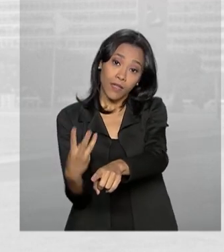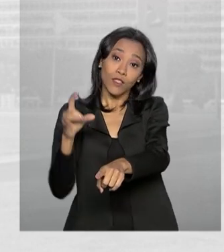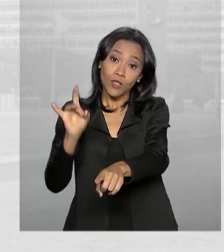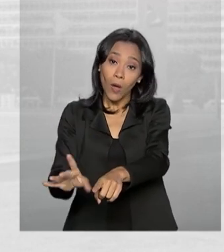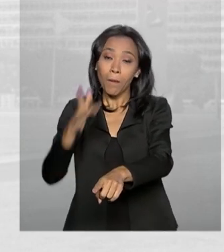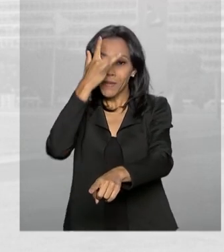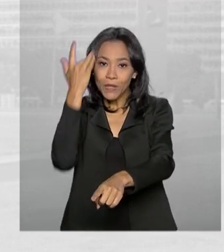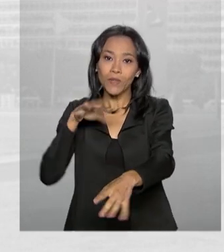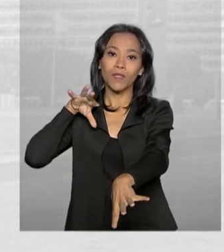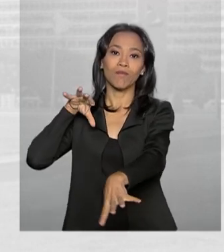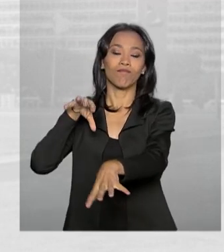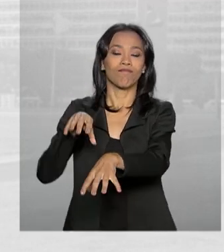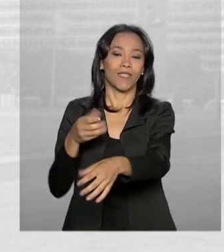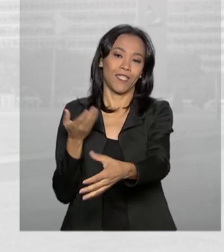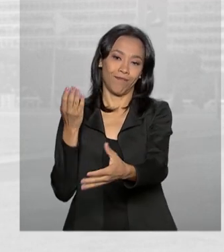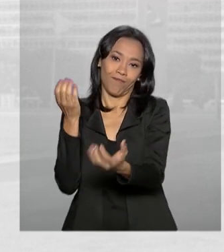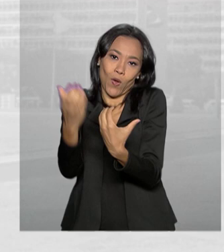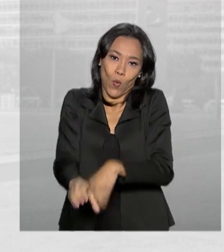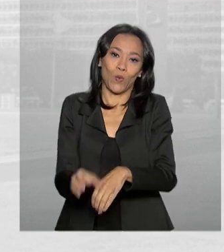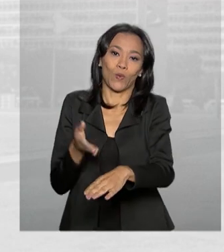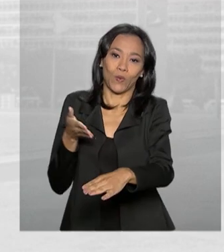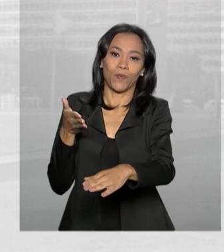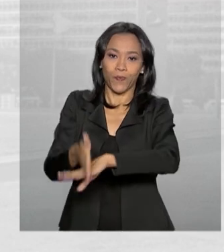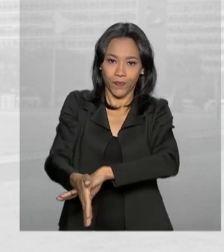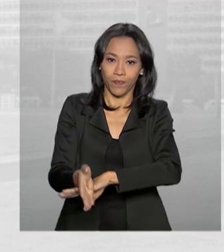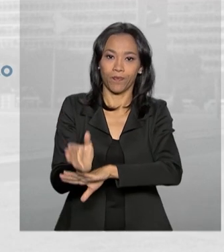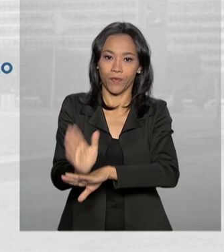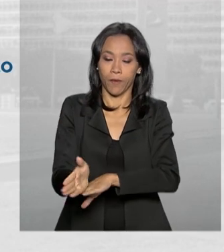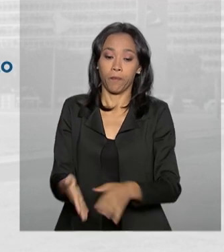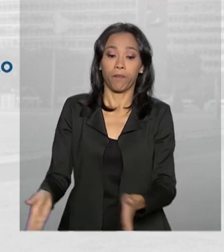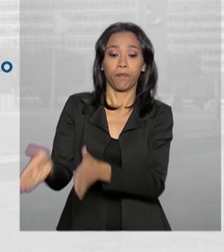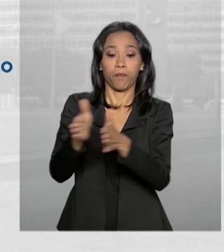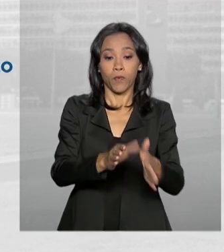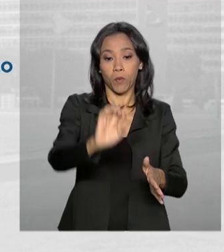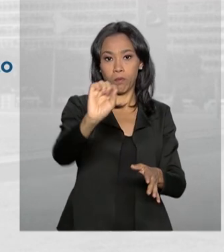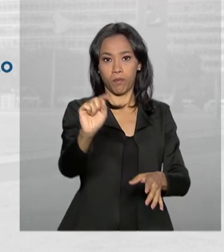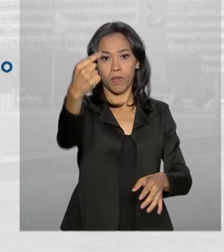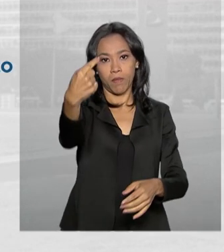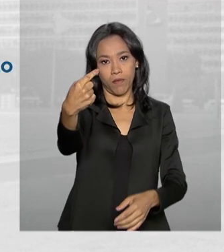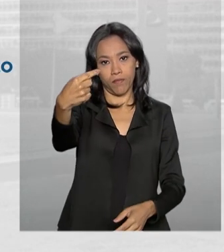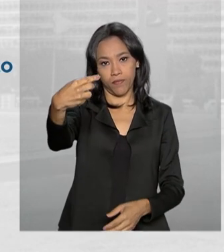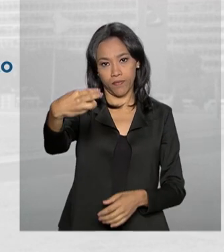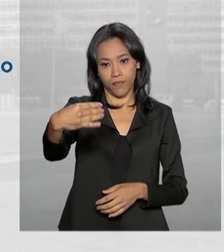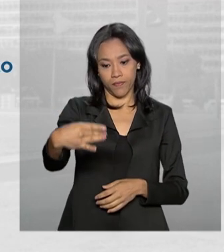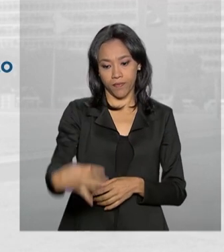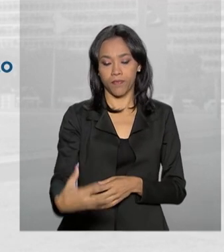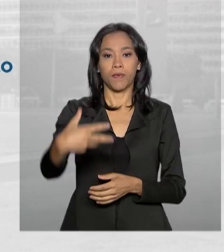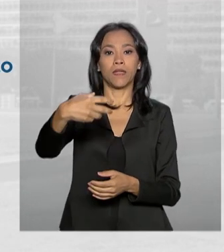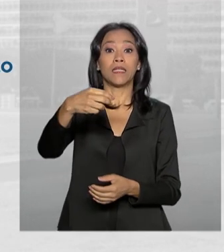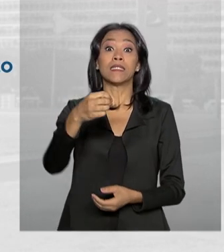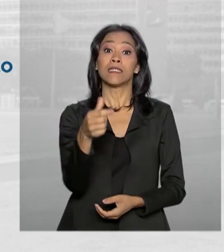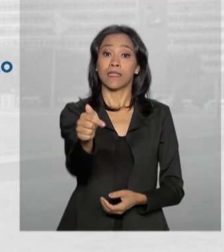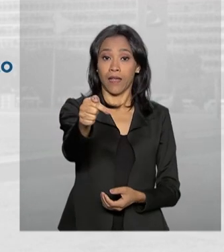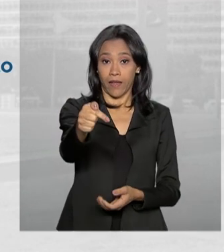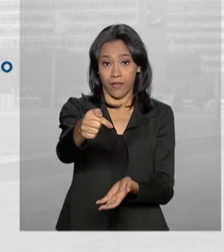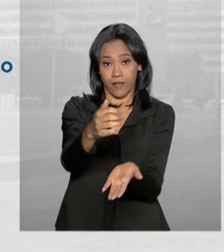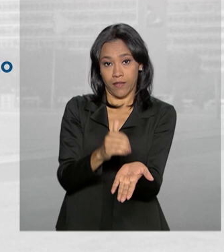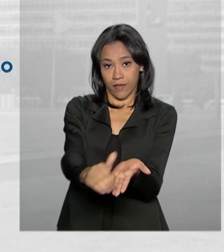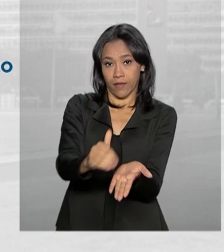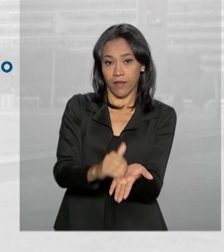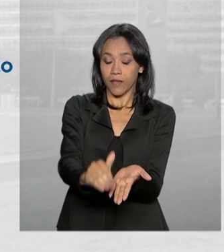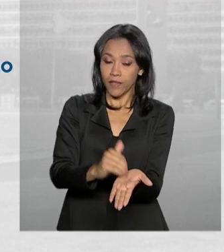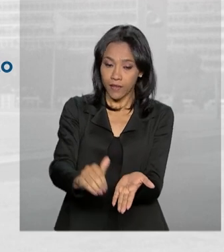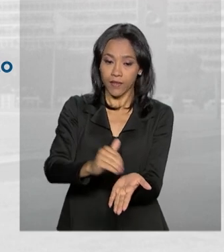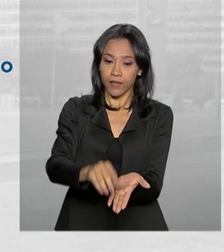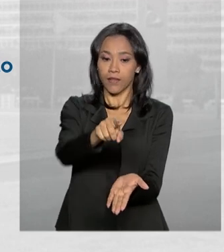servidores concursados. O primeiro escalão do ministério é formado por sete secretarias especiais. Entre